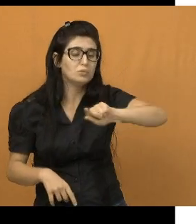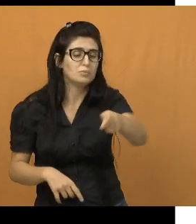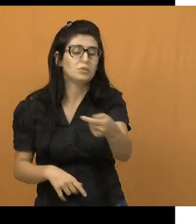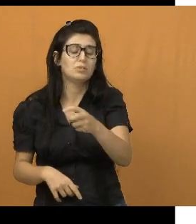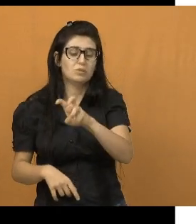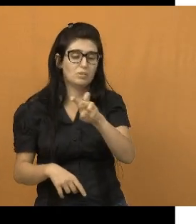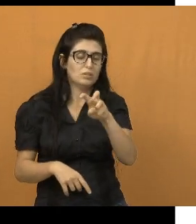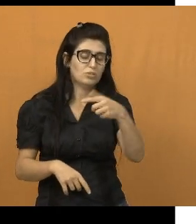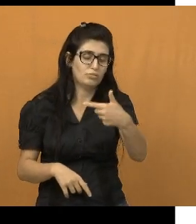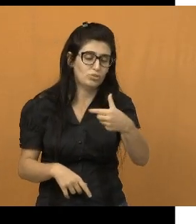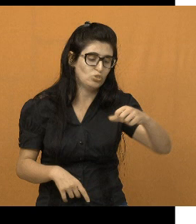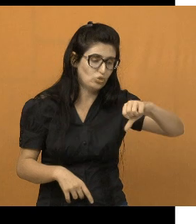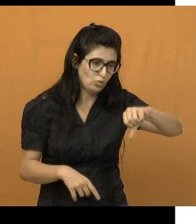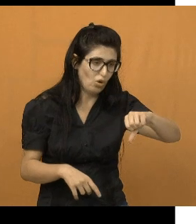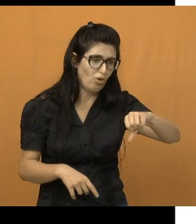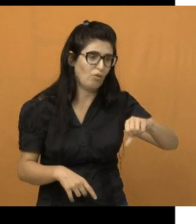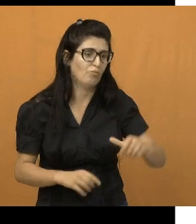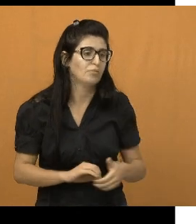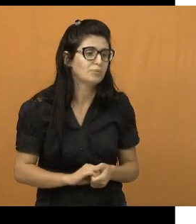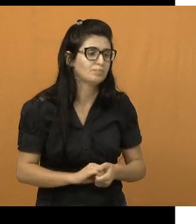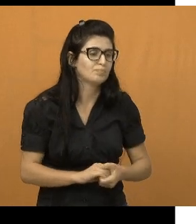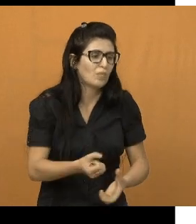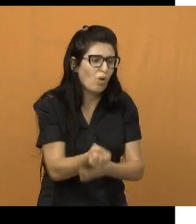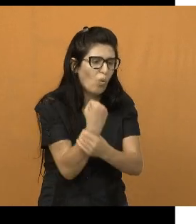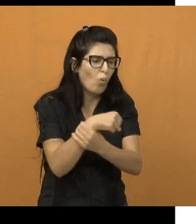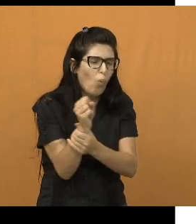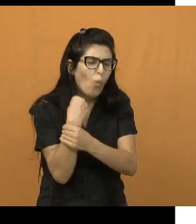4.529 consultas, ortopedista,